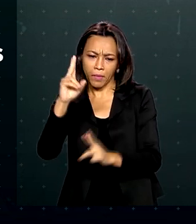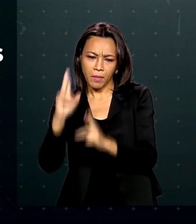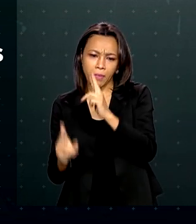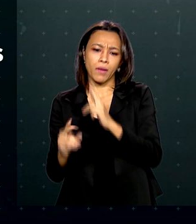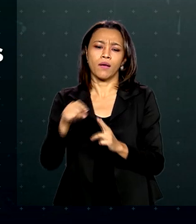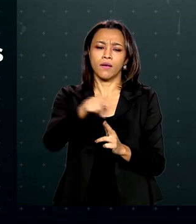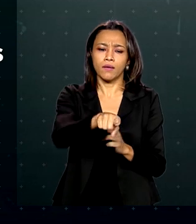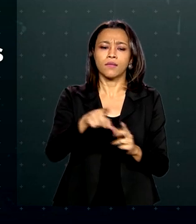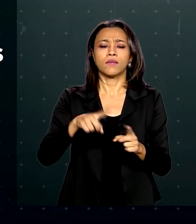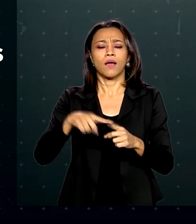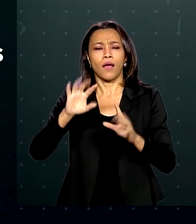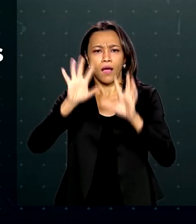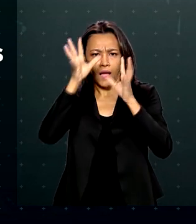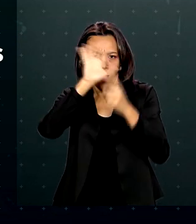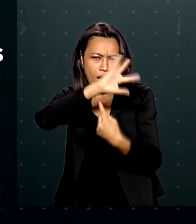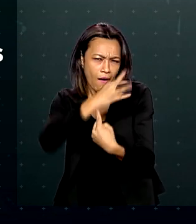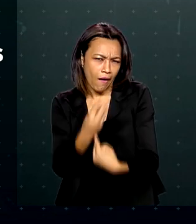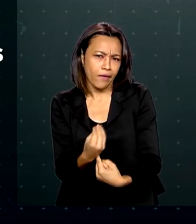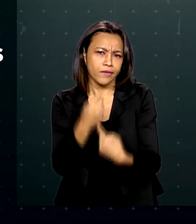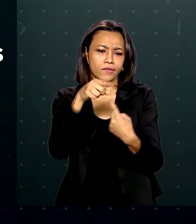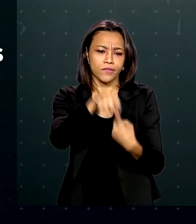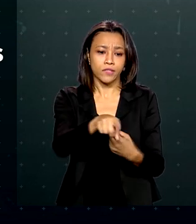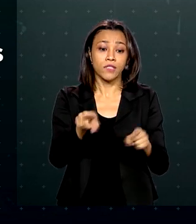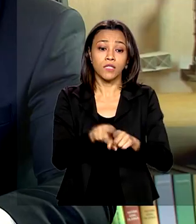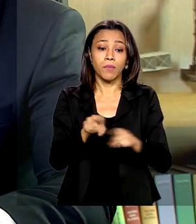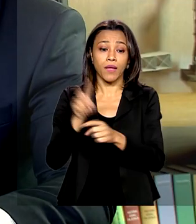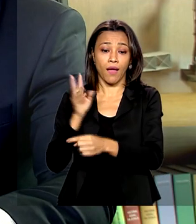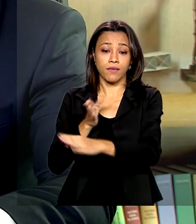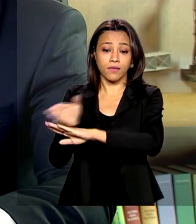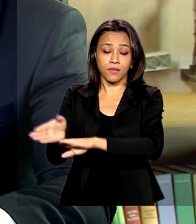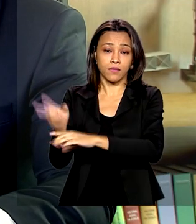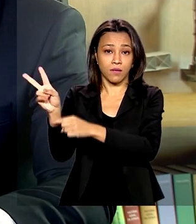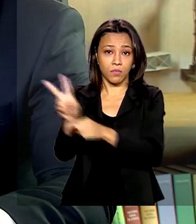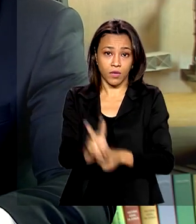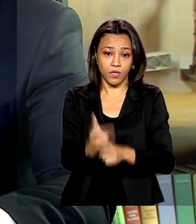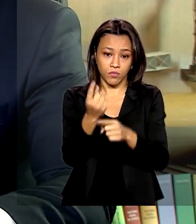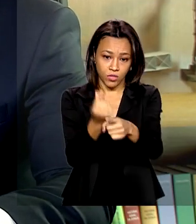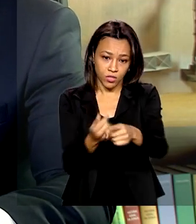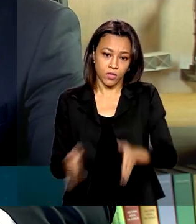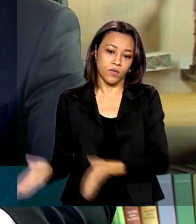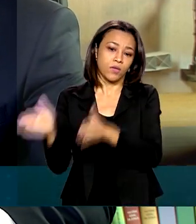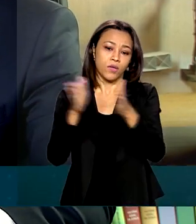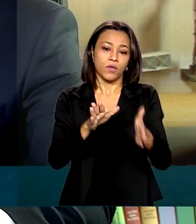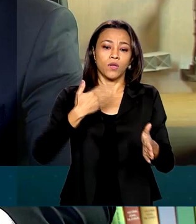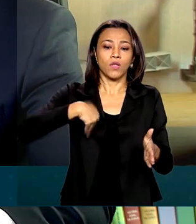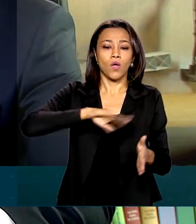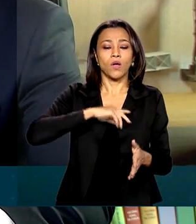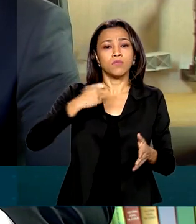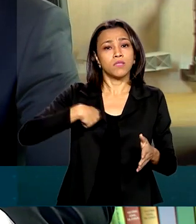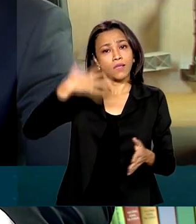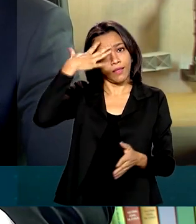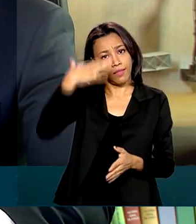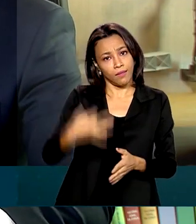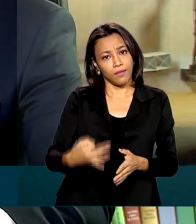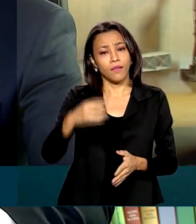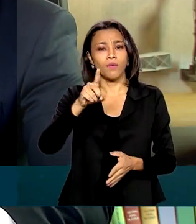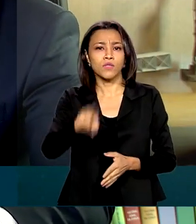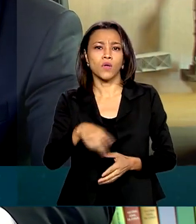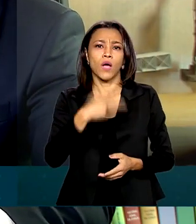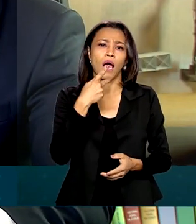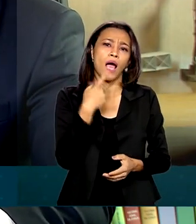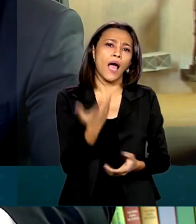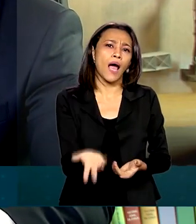atividades artísticas pela internet e ainda acesso a linhas de crédito a gente tem que entender que nesse momento não se trata somente de